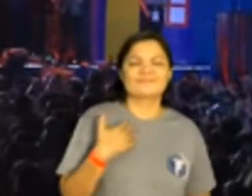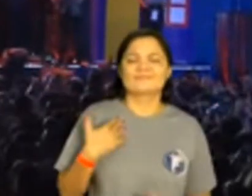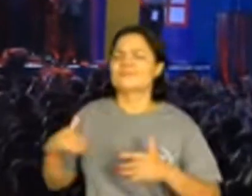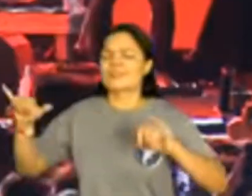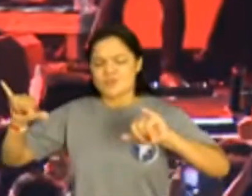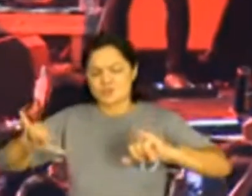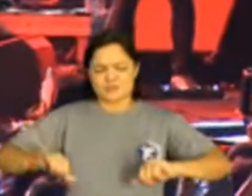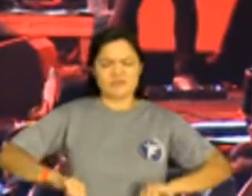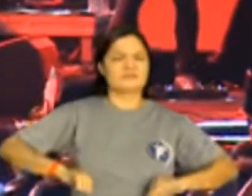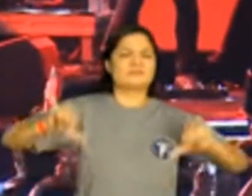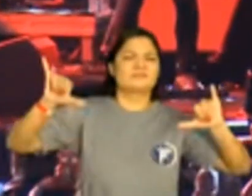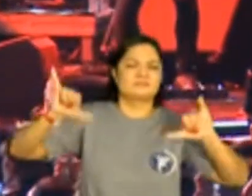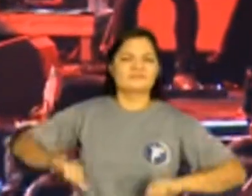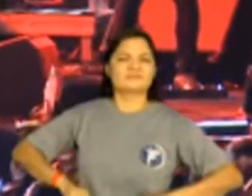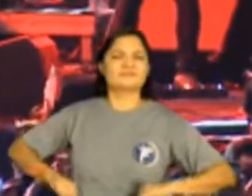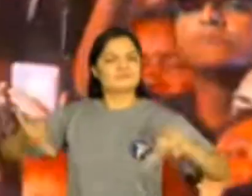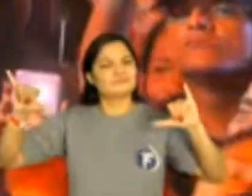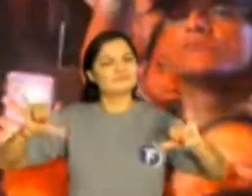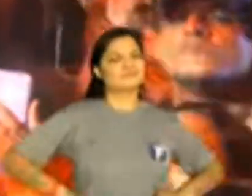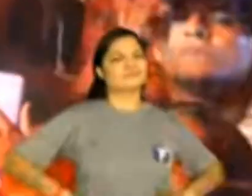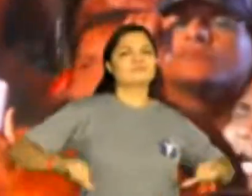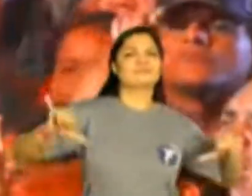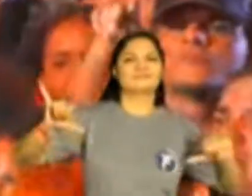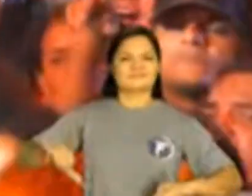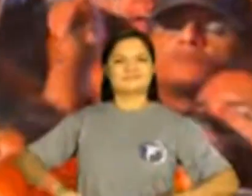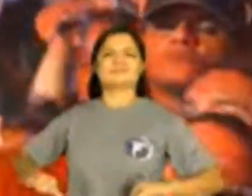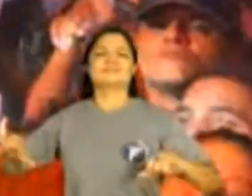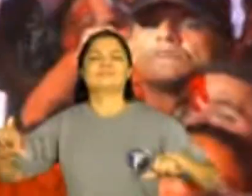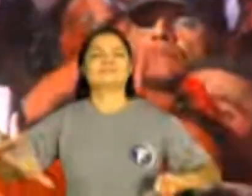sofrer assim. Com quem?